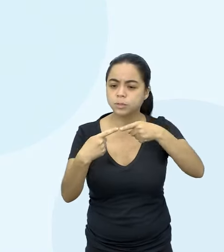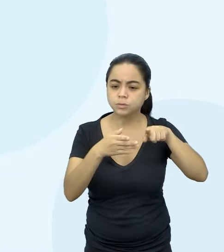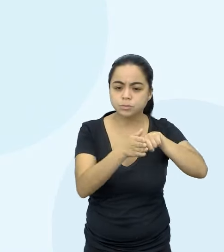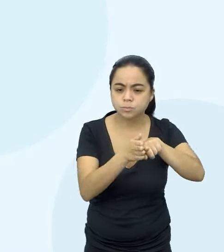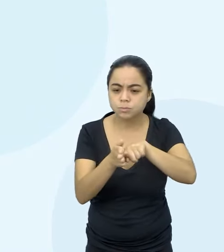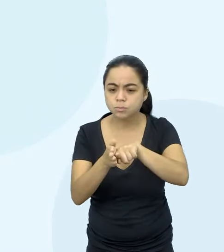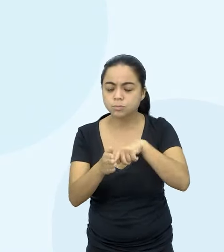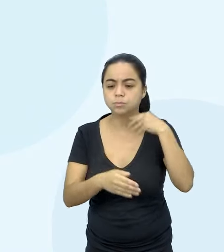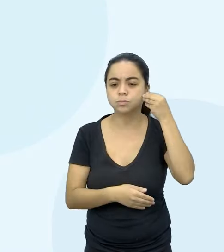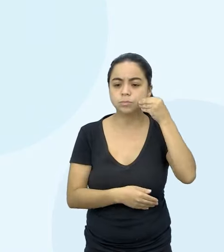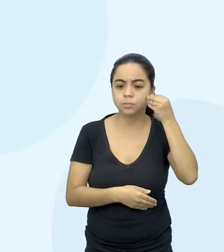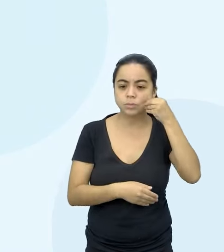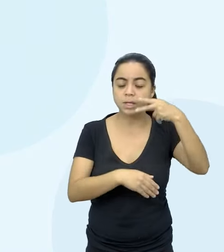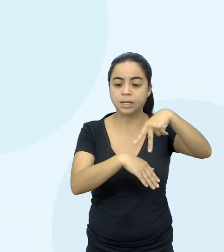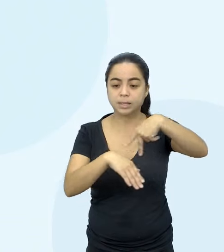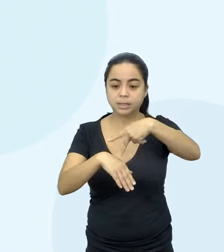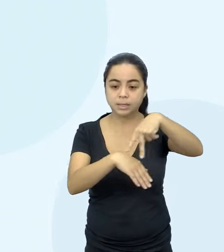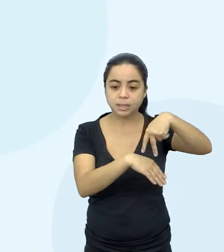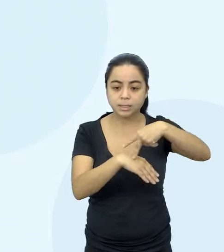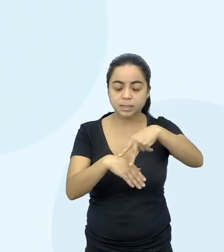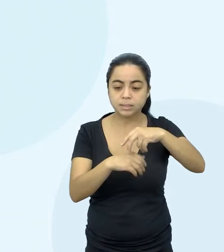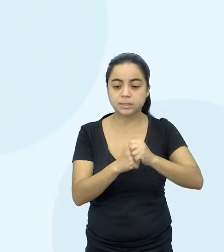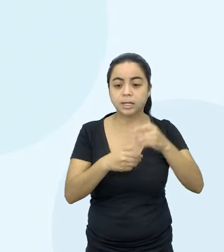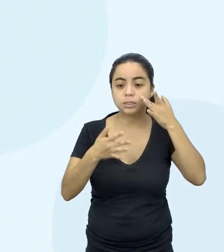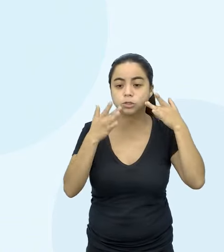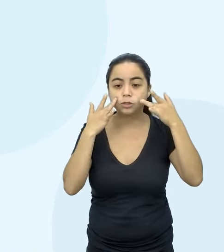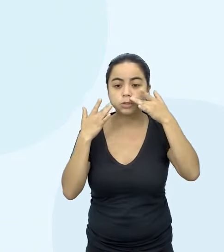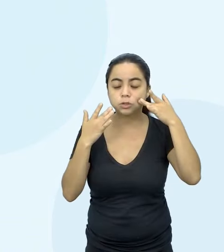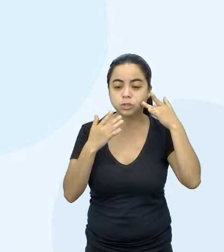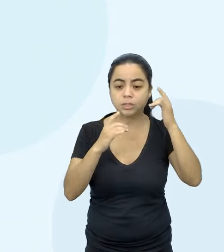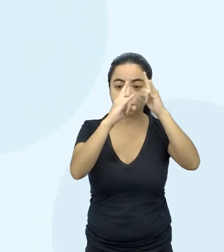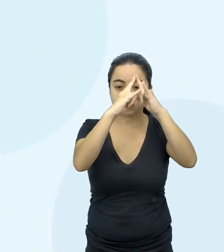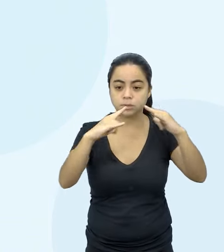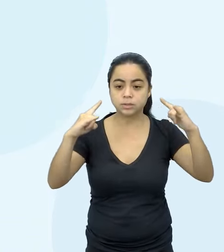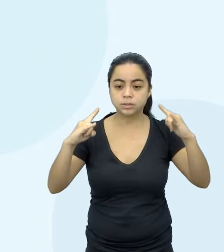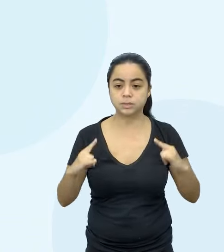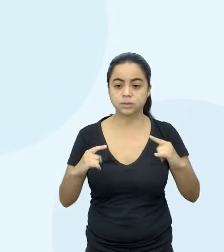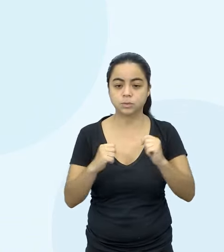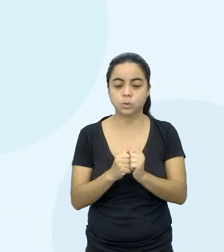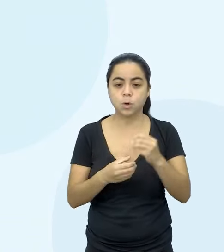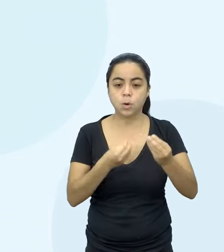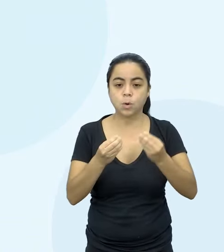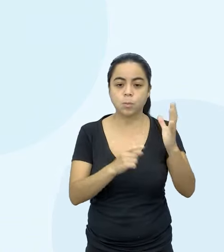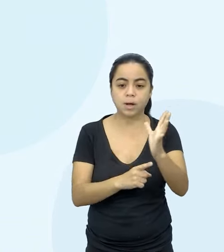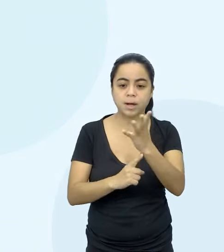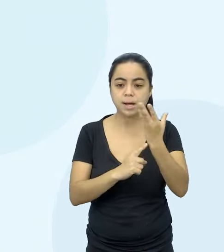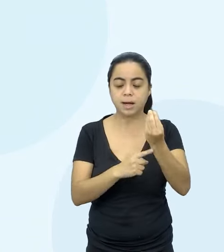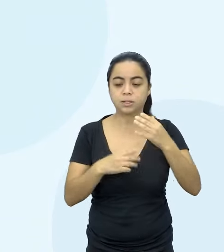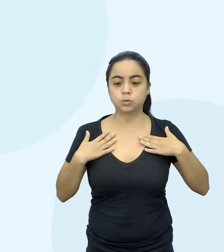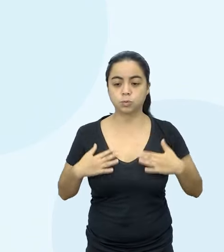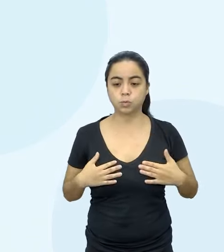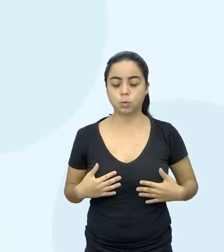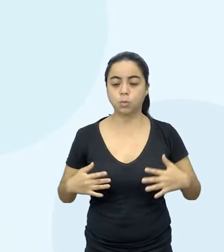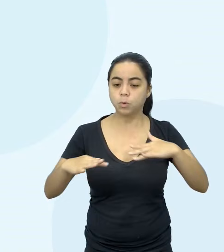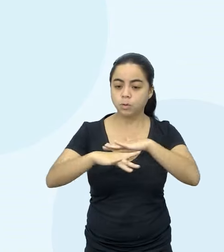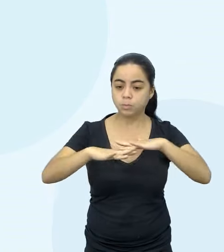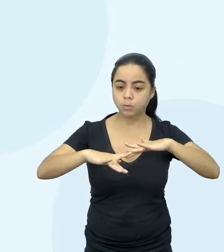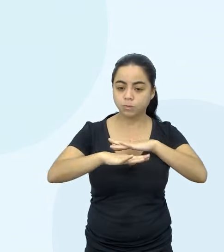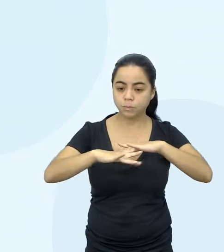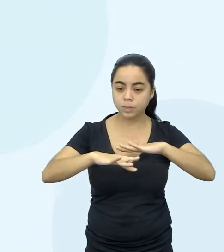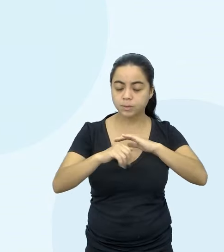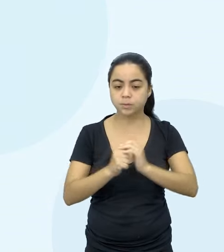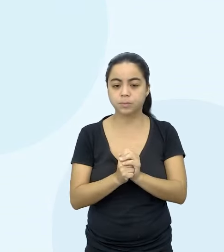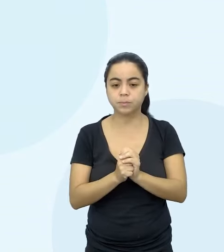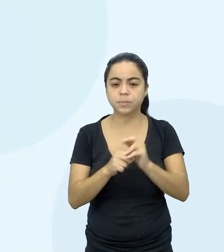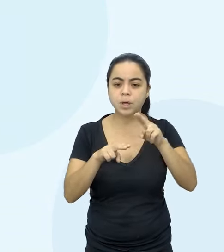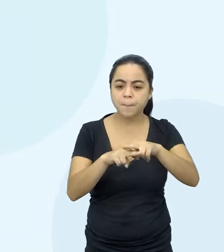e experimentação da dança, do teatro, do circo, enquanto possibilidade artística do corpo em movimento. Por isso que nós falamos